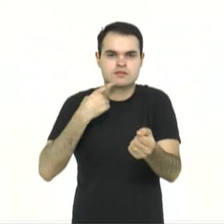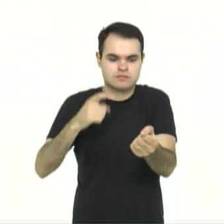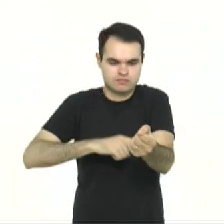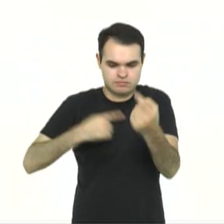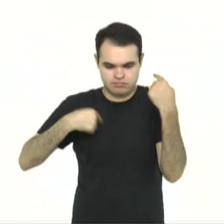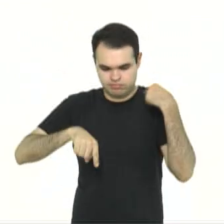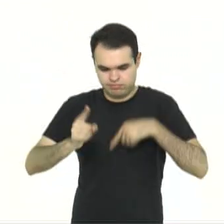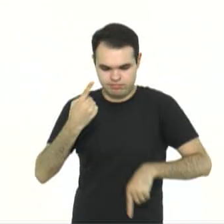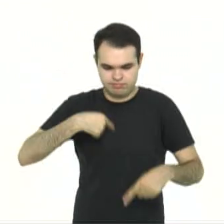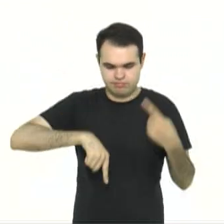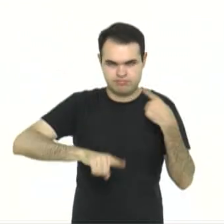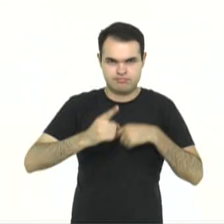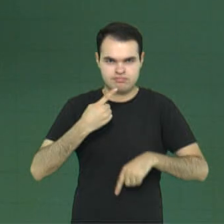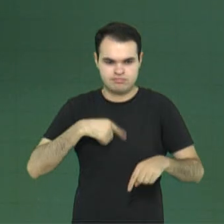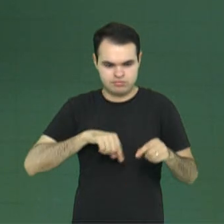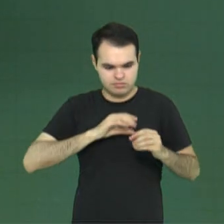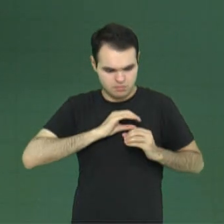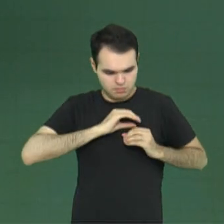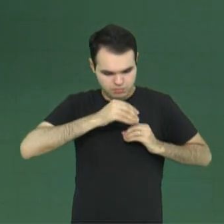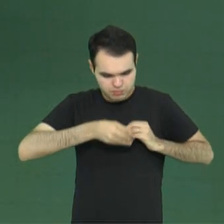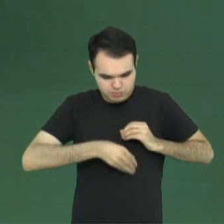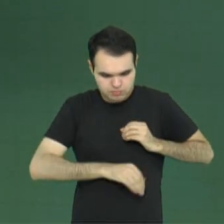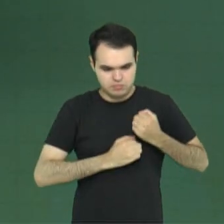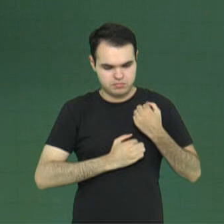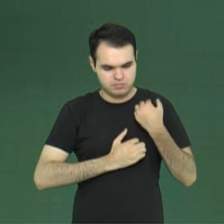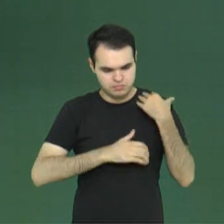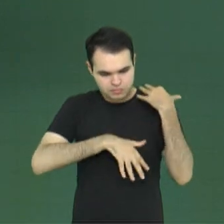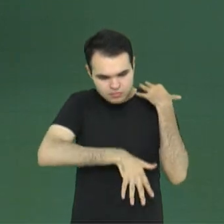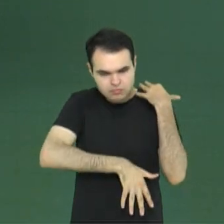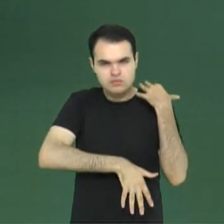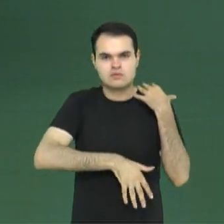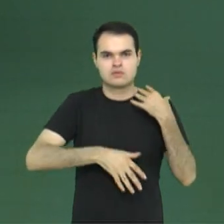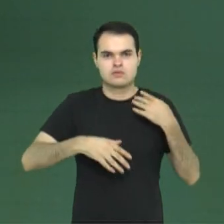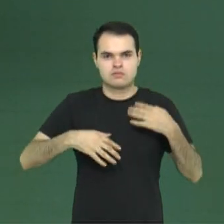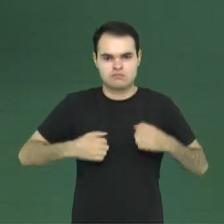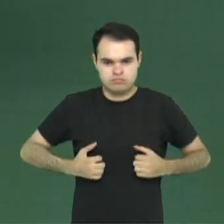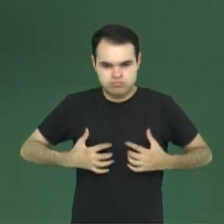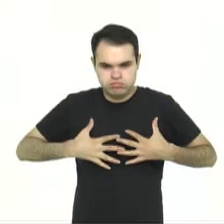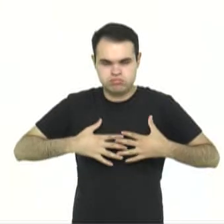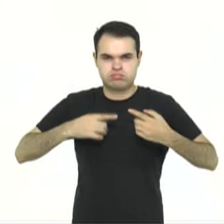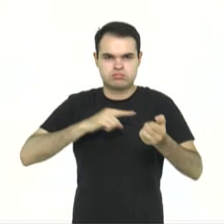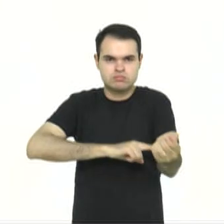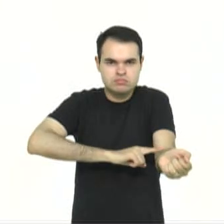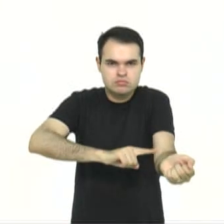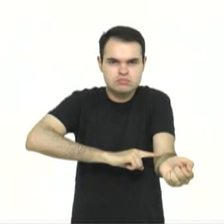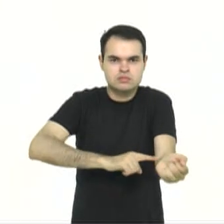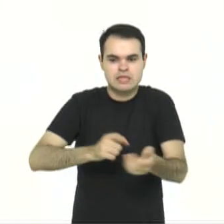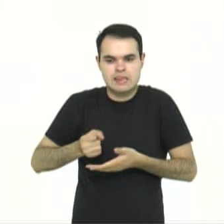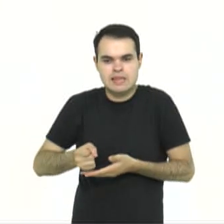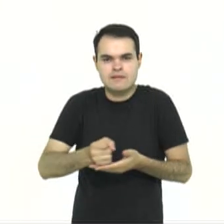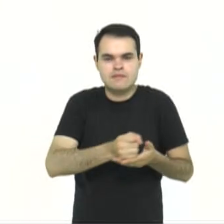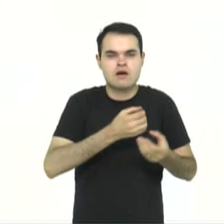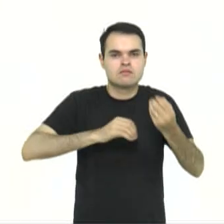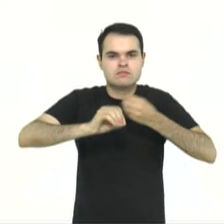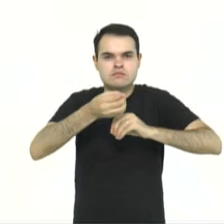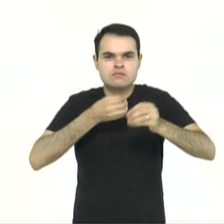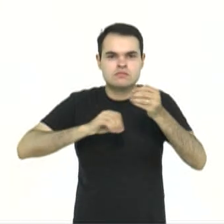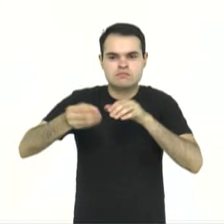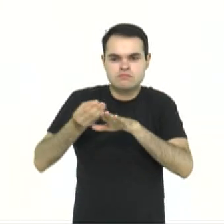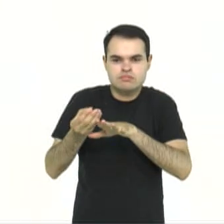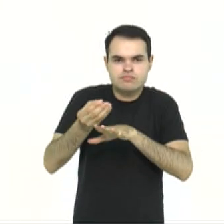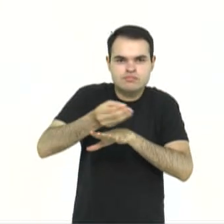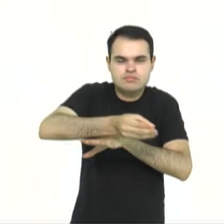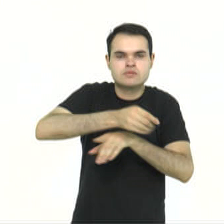percorrer veias, artérias e capilares dentro do nosso organismo, cujas funções são levar oxigênio e nutrientes e também transporte de gás